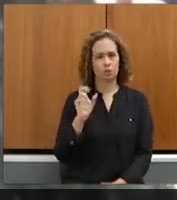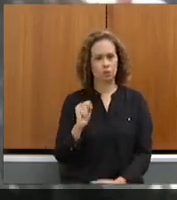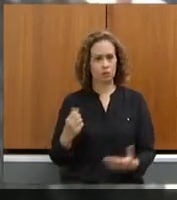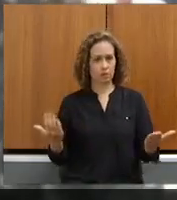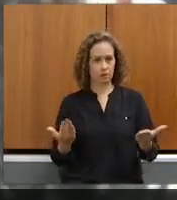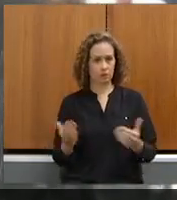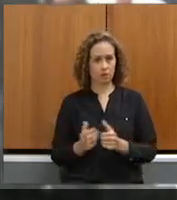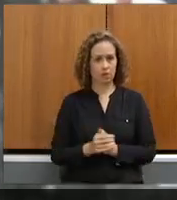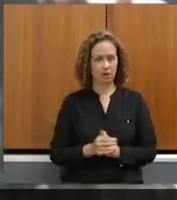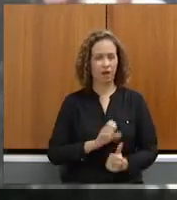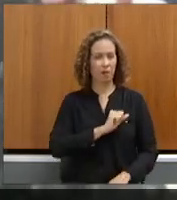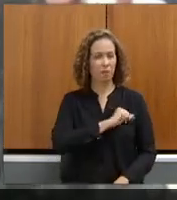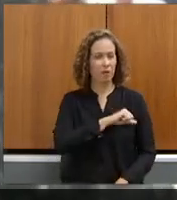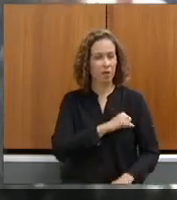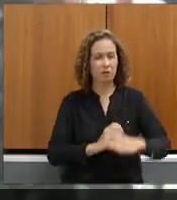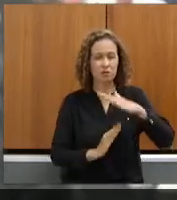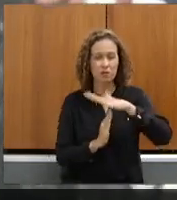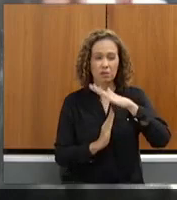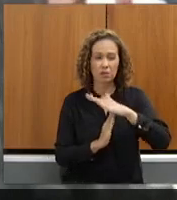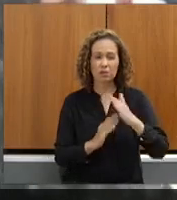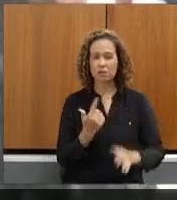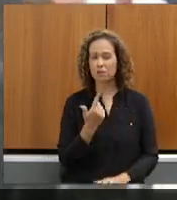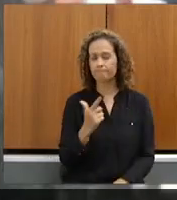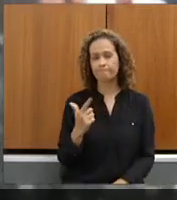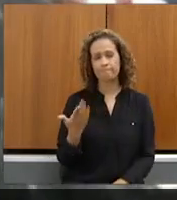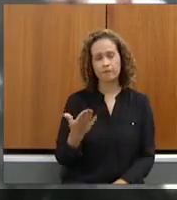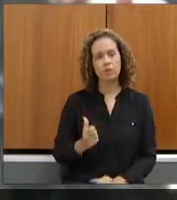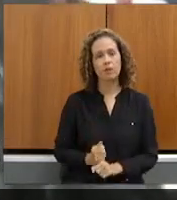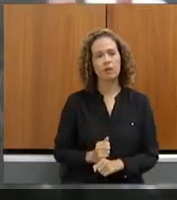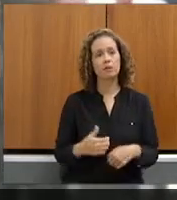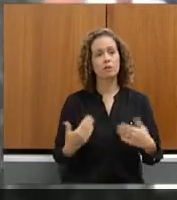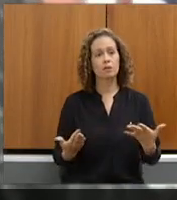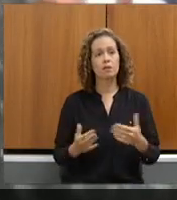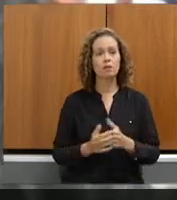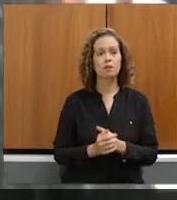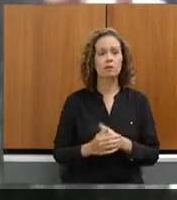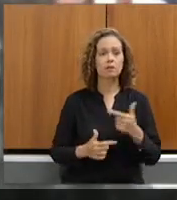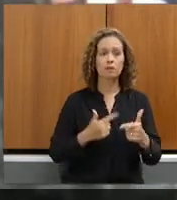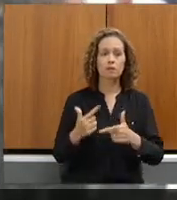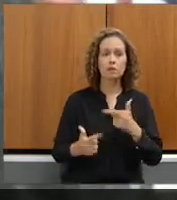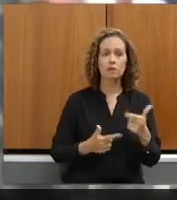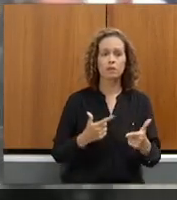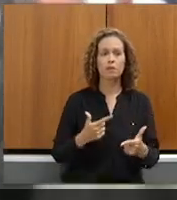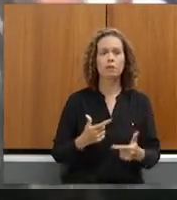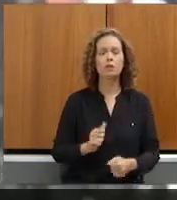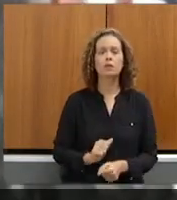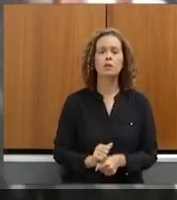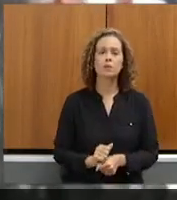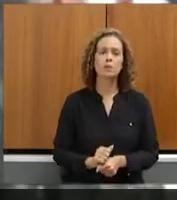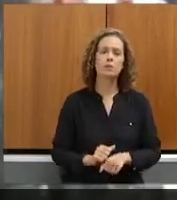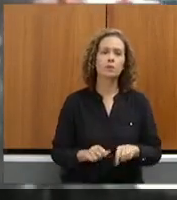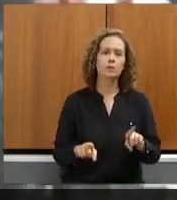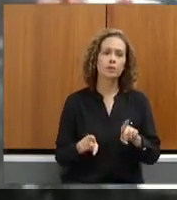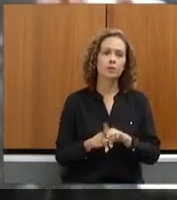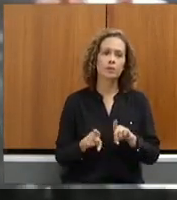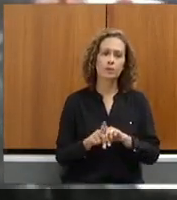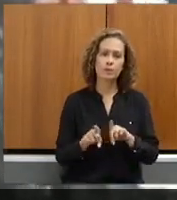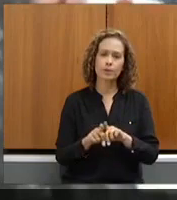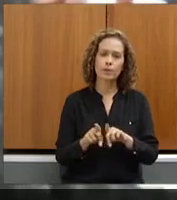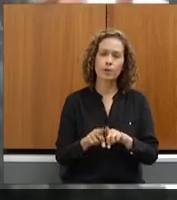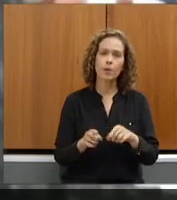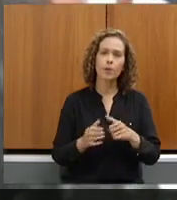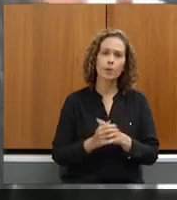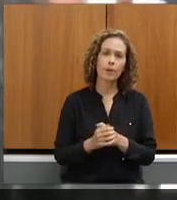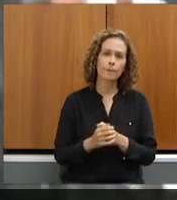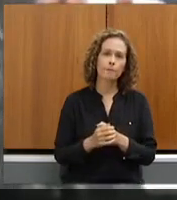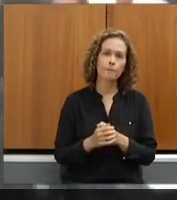limite Então nesse momento da fusão da escola de saúde pública da funed E aí é do Hospital Eduardo